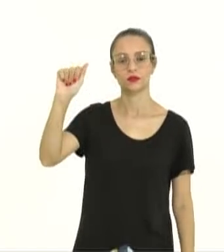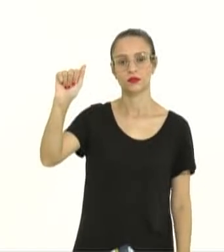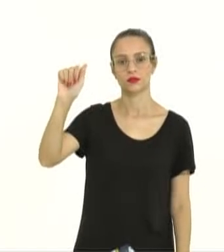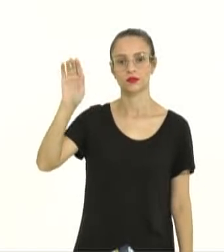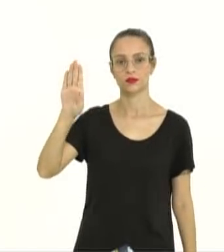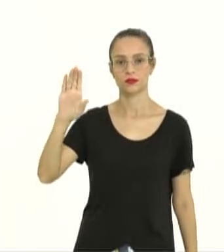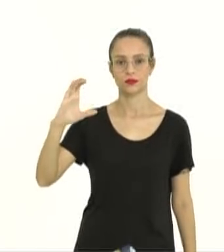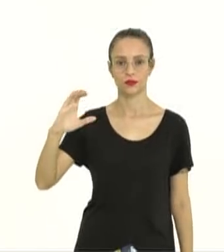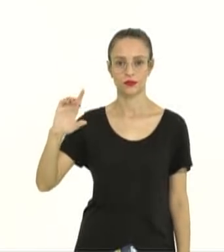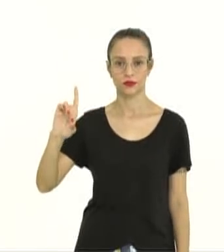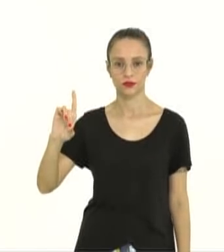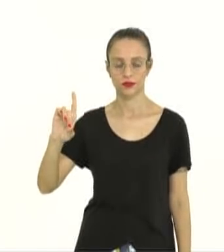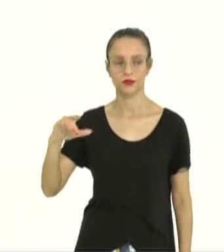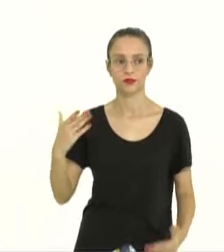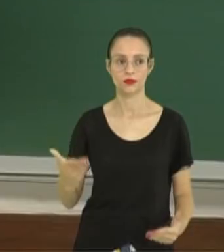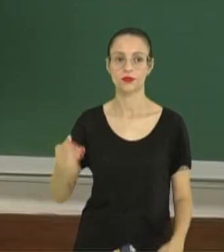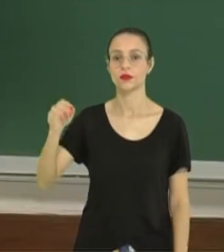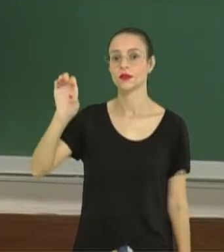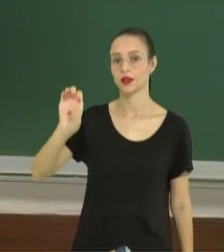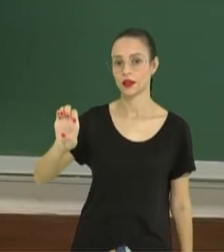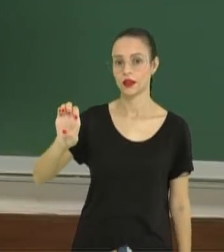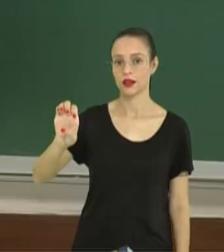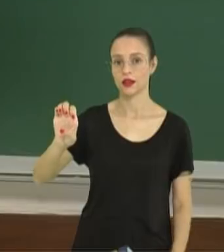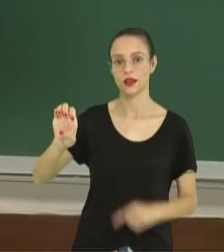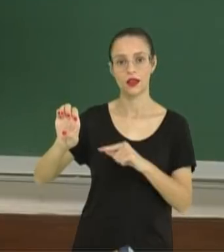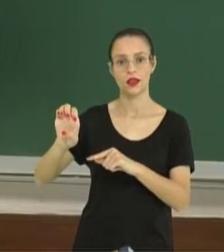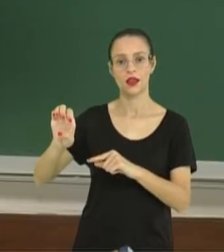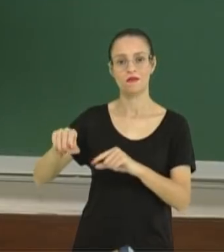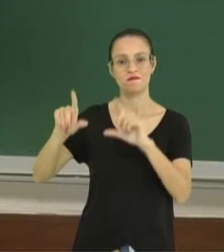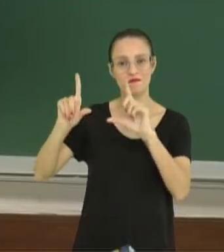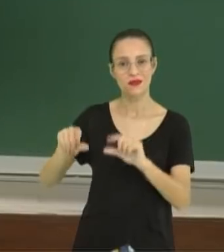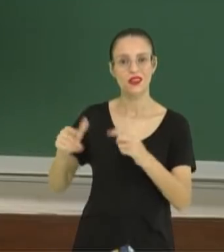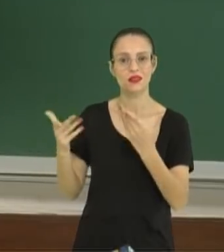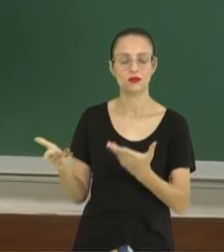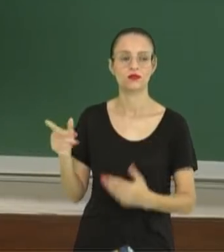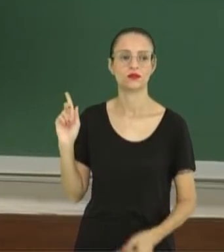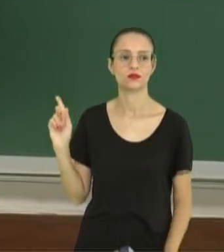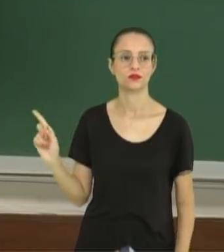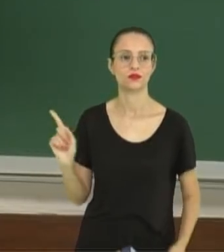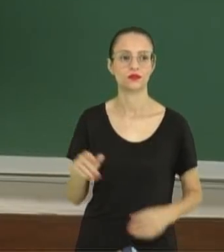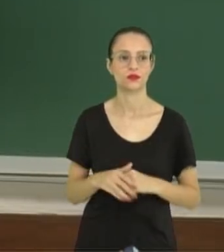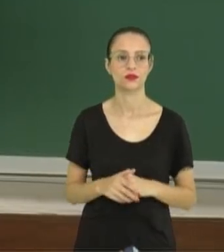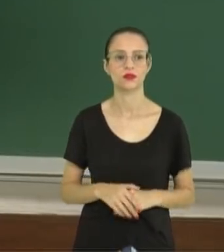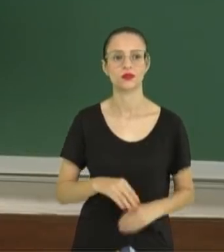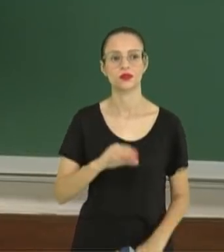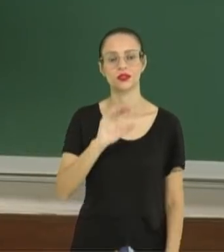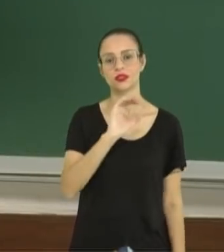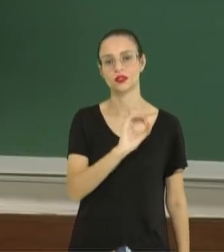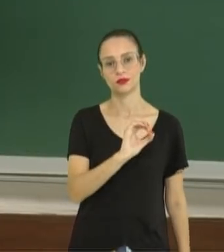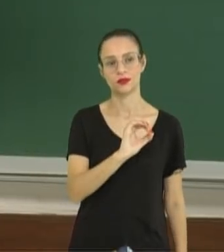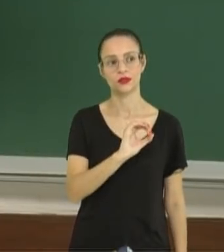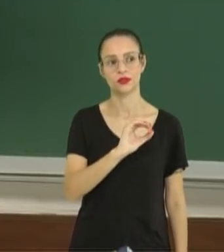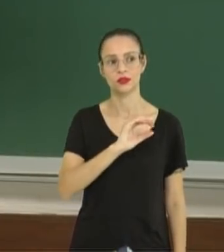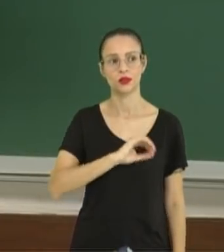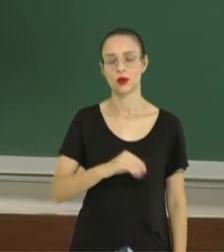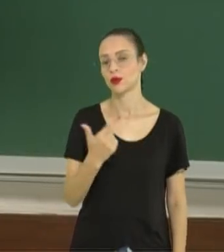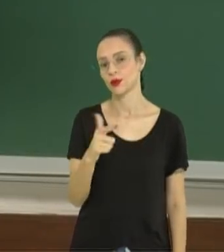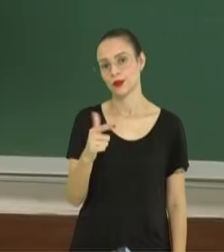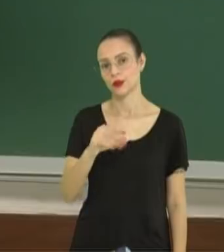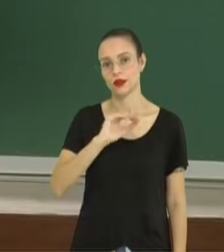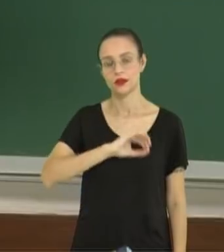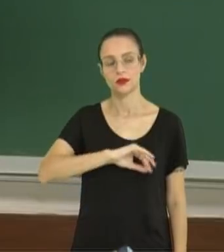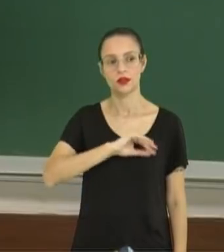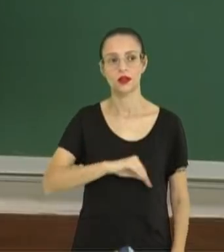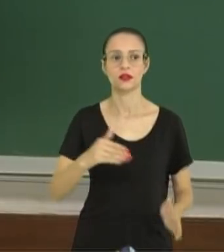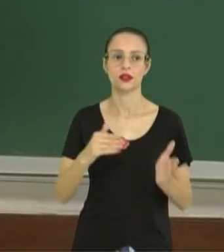D. A classe E, seria a menos abastada, aí, ganha de zero, né, ou não tem